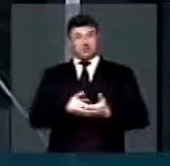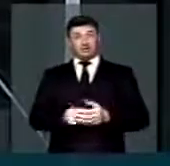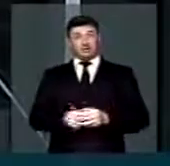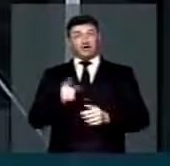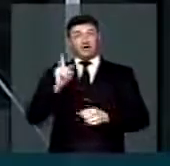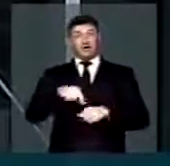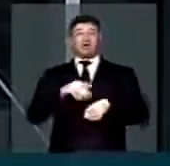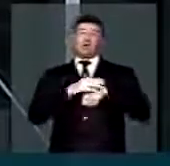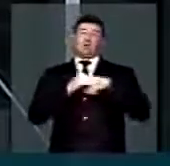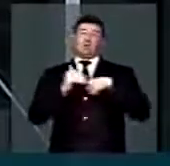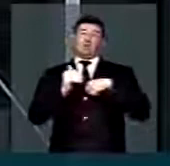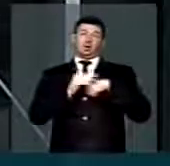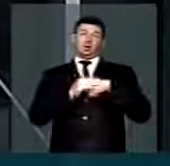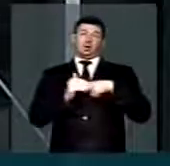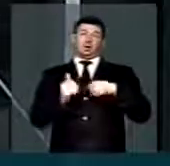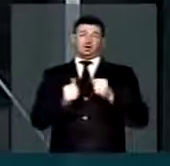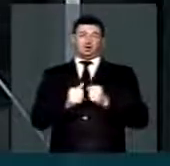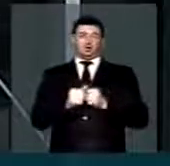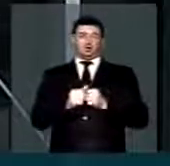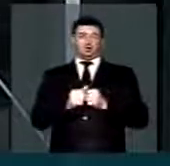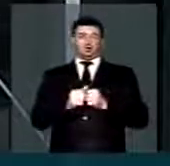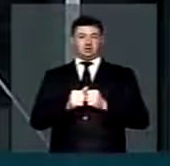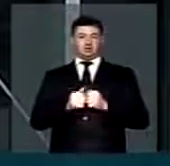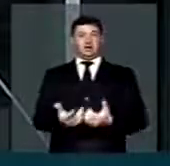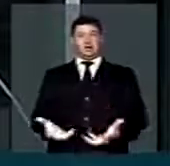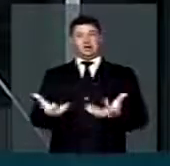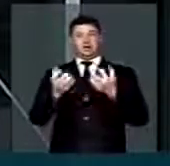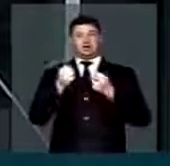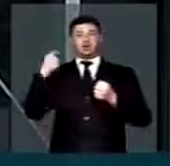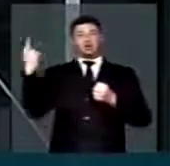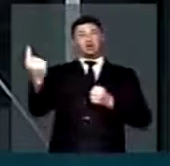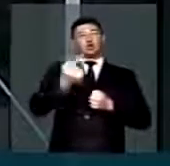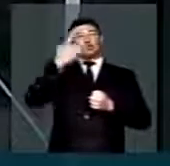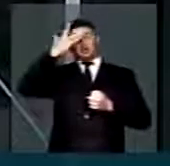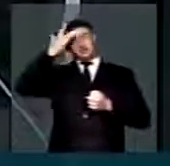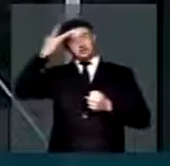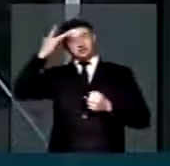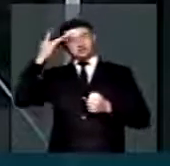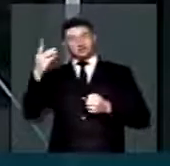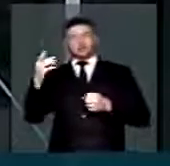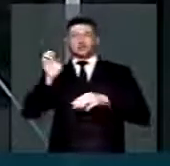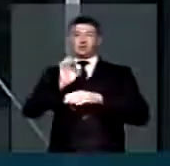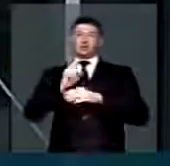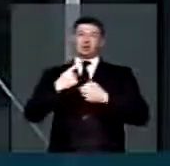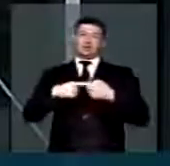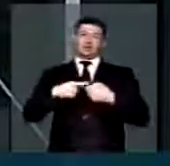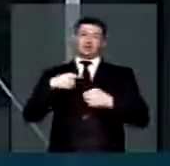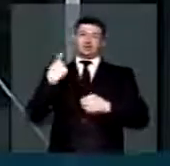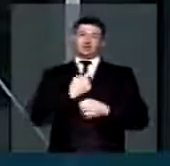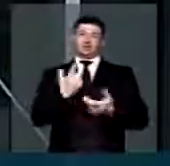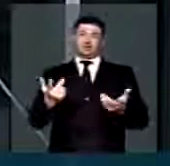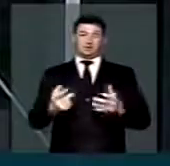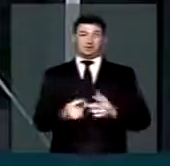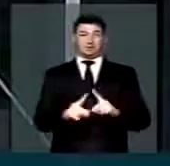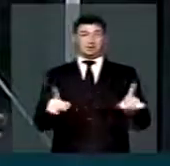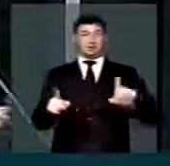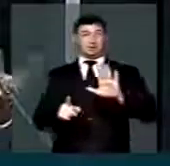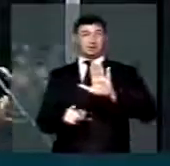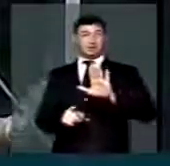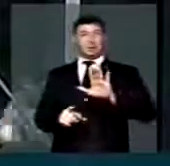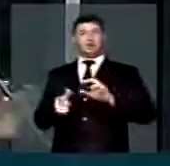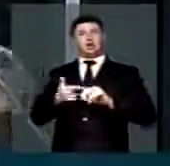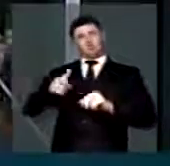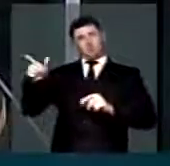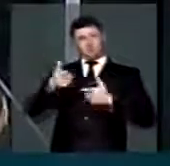é o carinho com que recebemos a todos e acolhemos a todos em nossa cidade. Mas tem uma